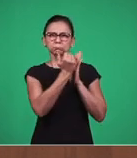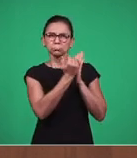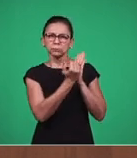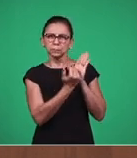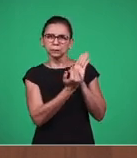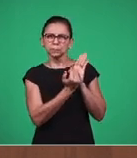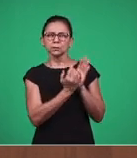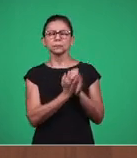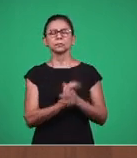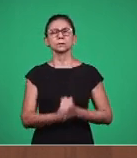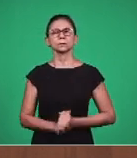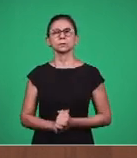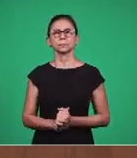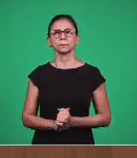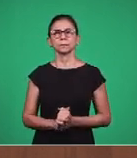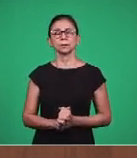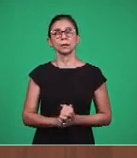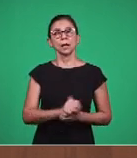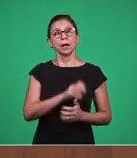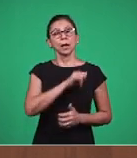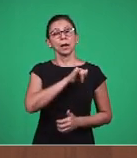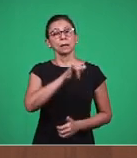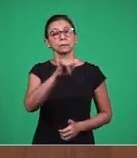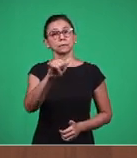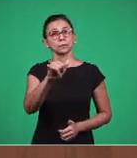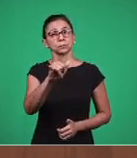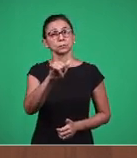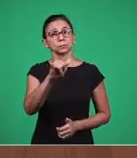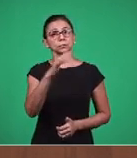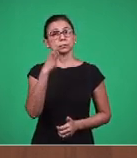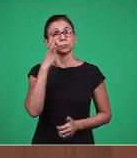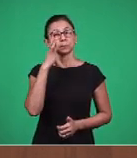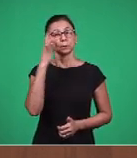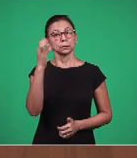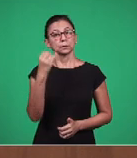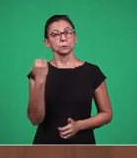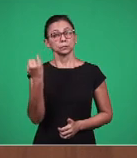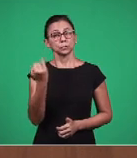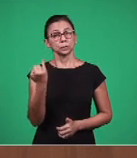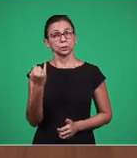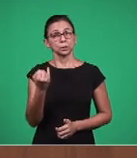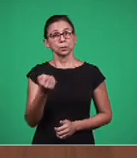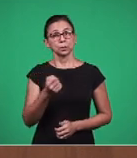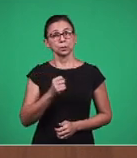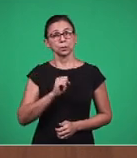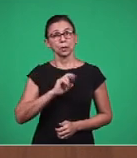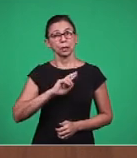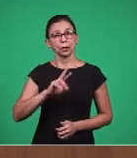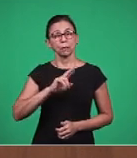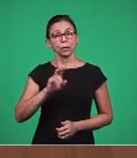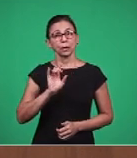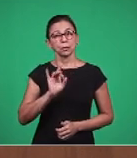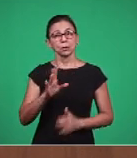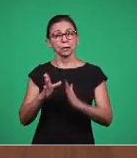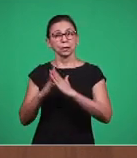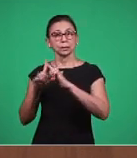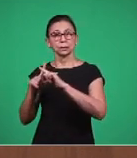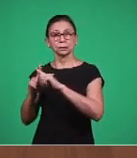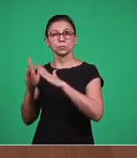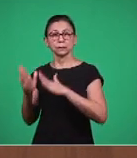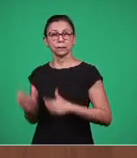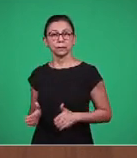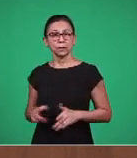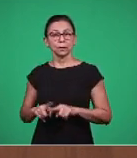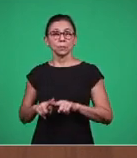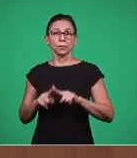quando vamos alertar não somente a igreja fiel, mas a todos aqueles